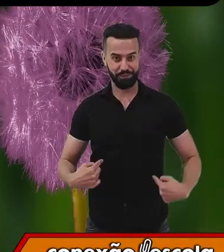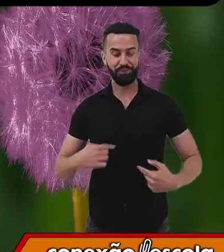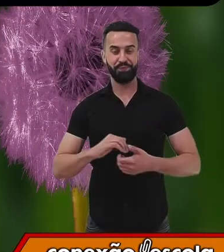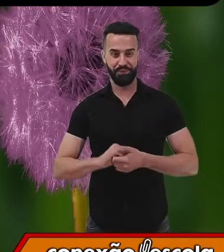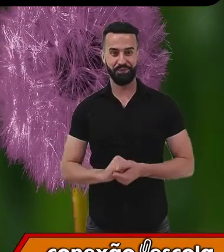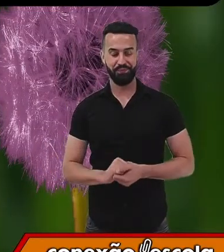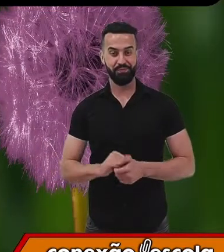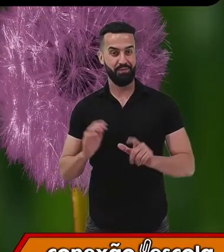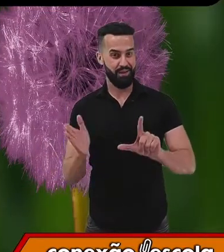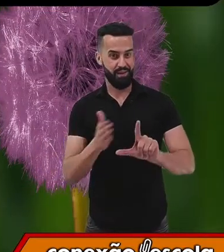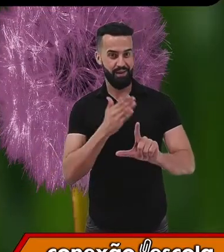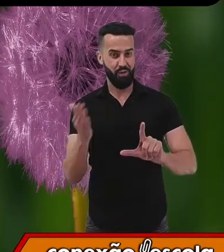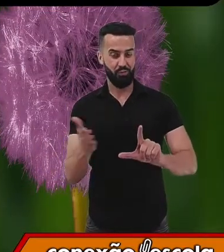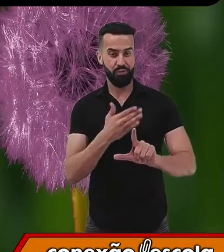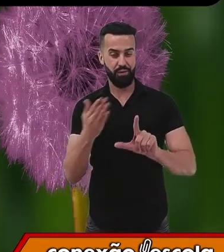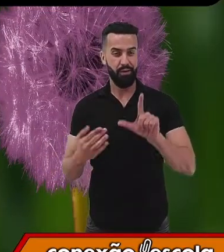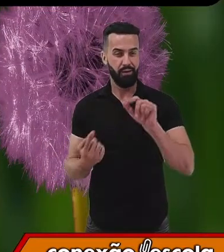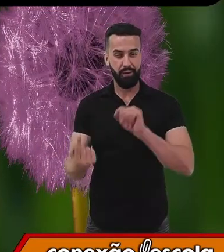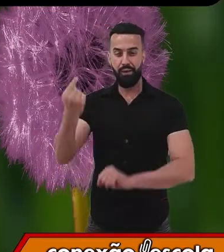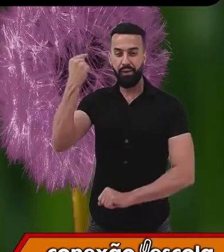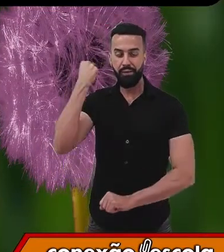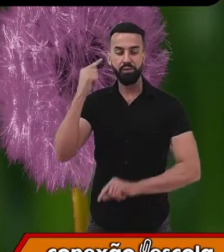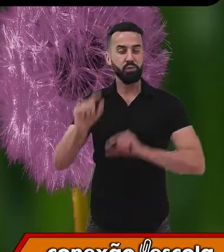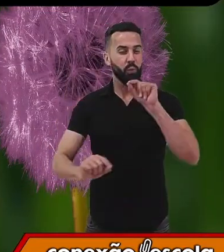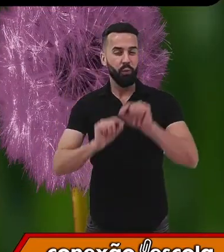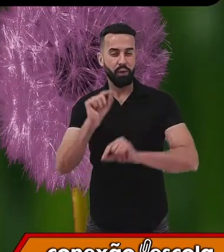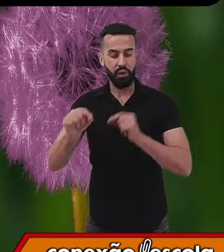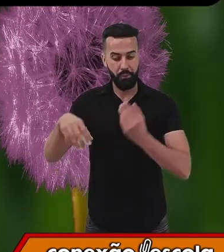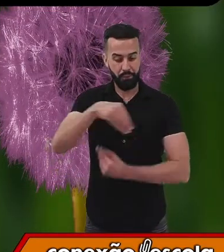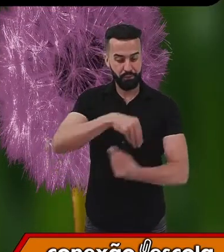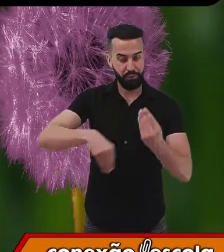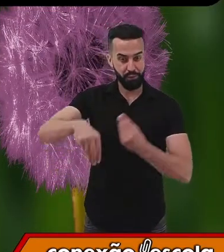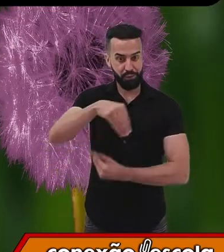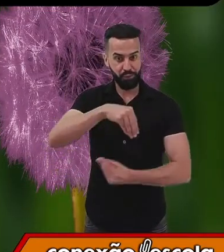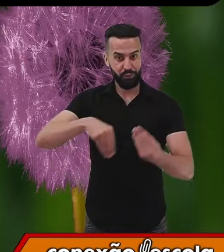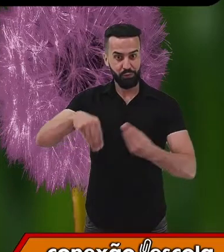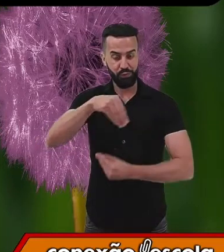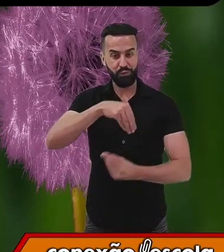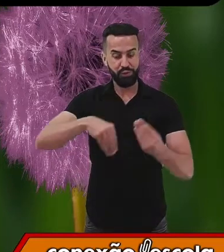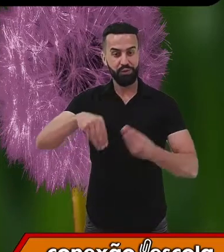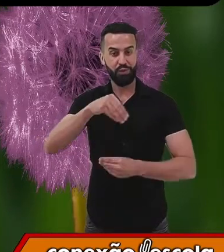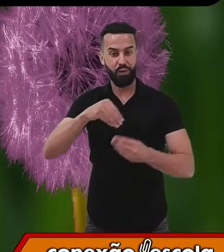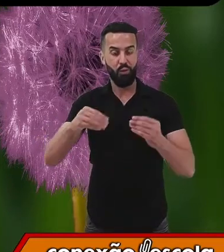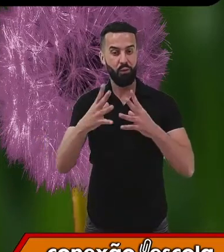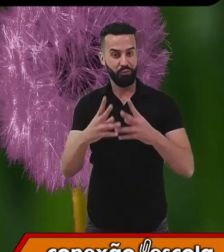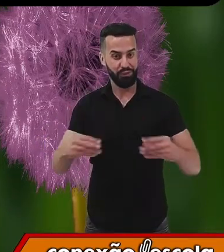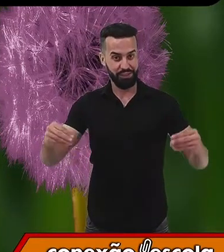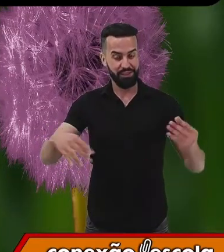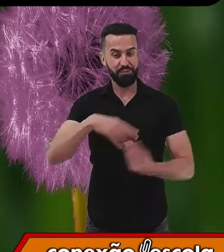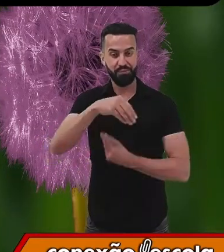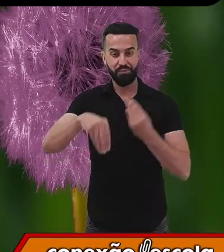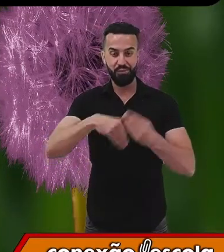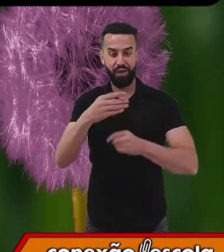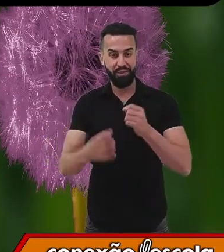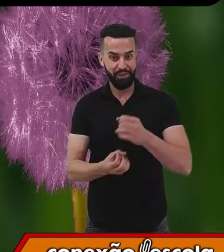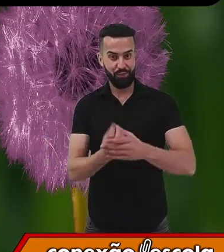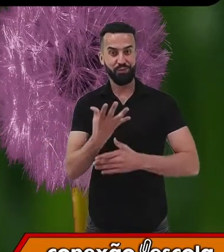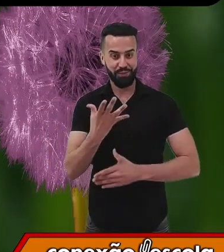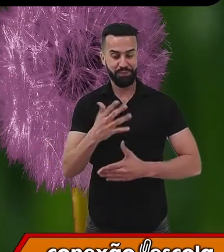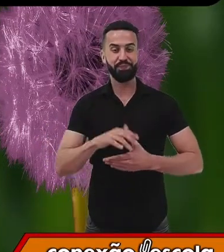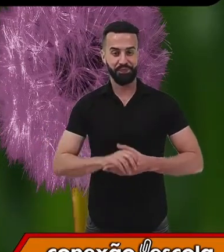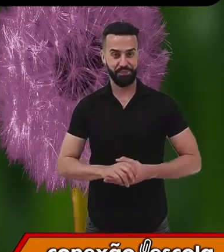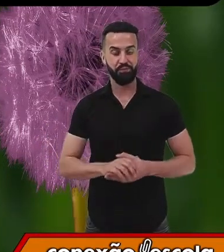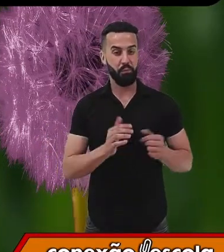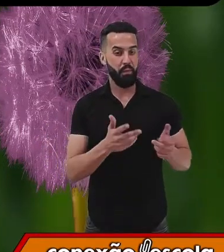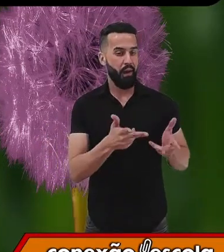videoaula anterior, nós estudamos sobre as misturas homogêneas e heterogêneas. Percebemos também